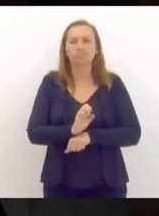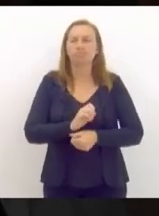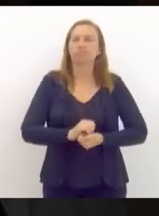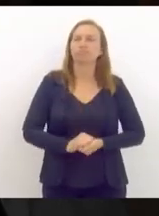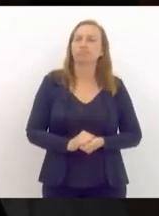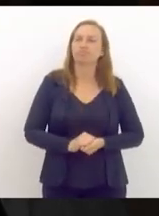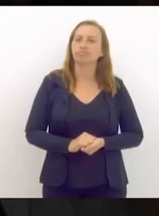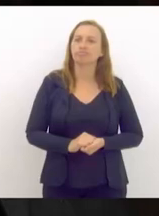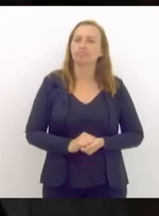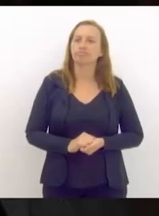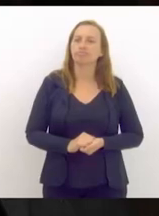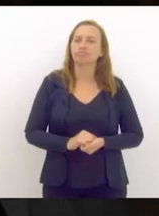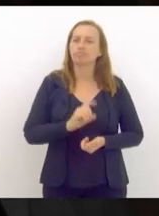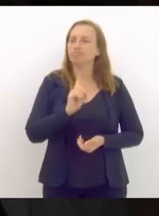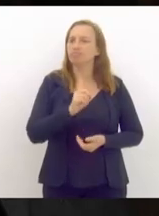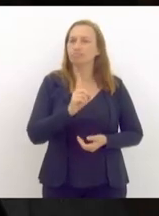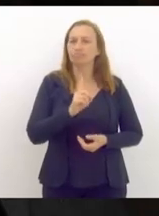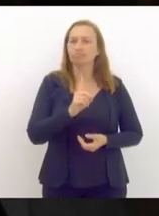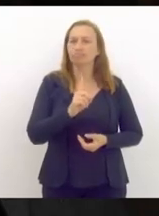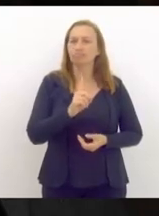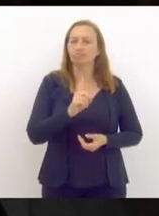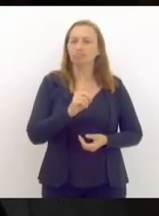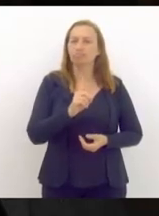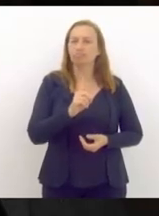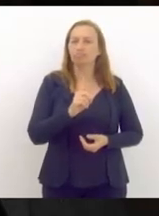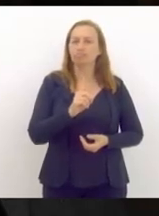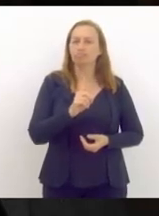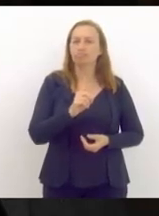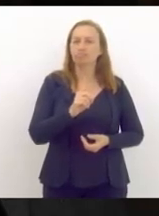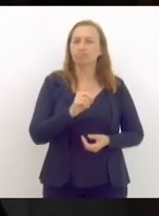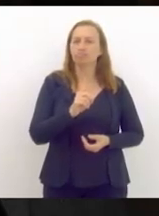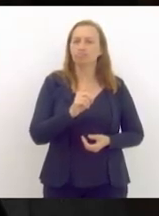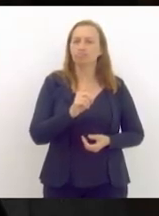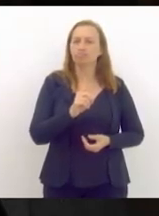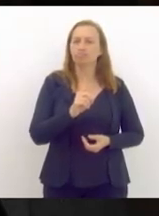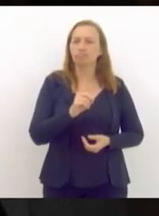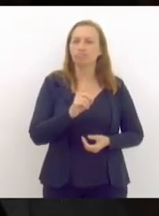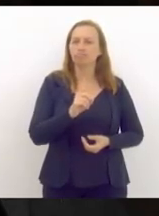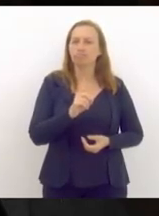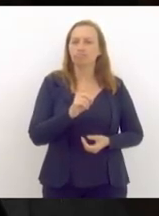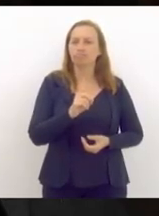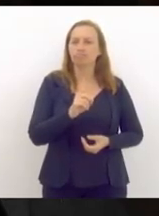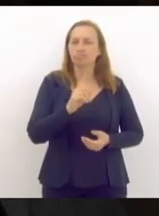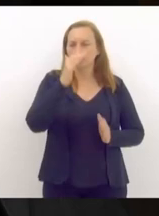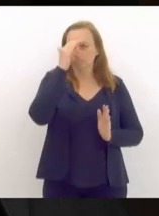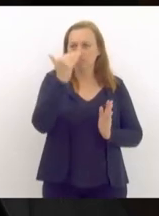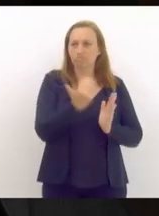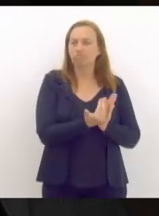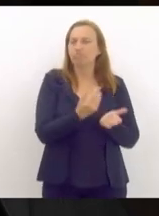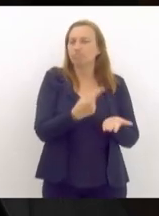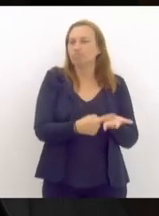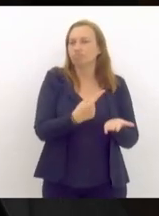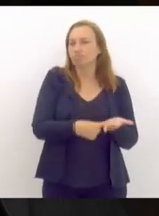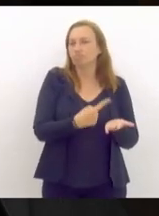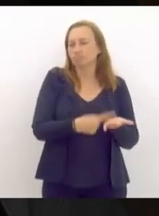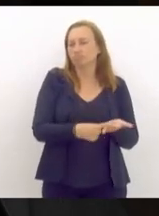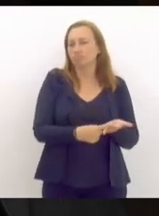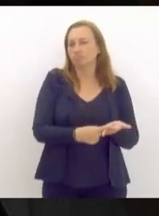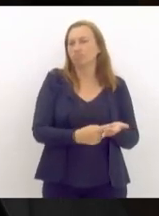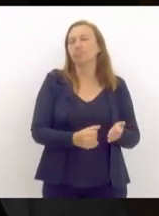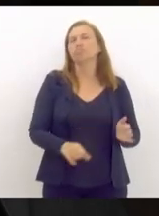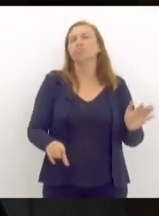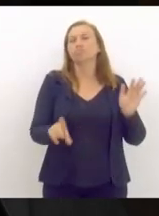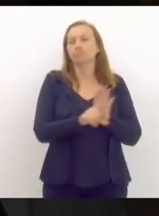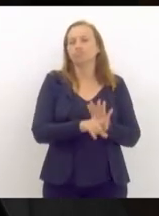descumprir um acordo firmado nessa casa e consolidado na Lei